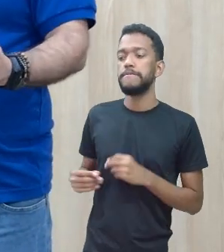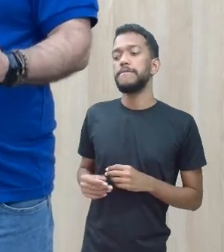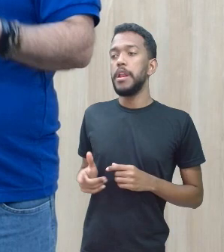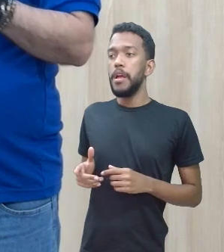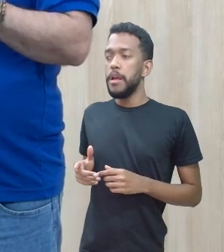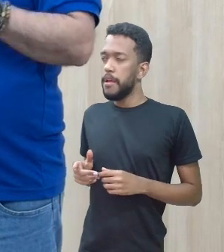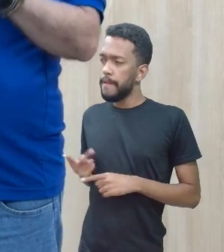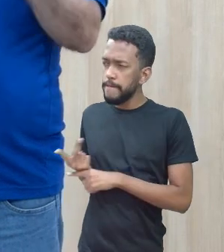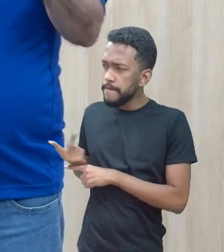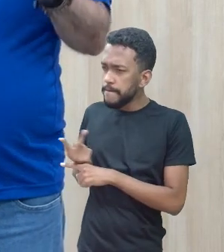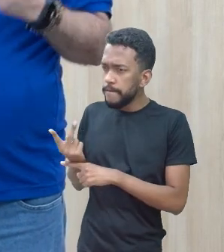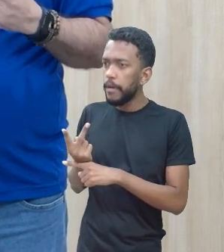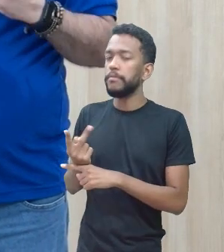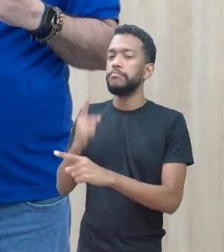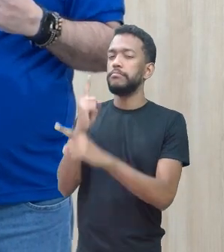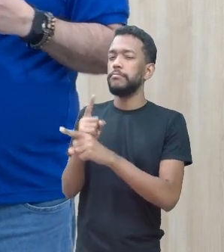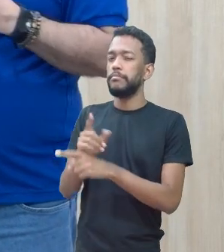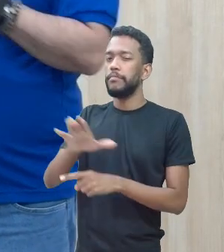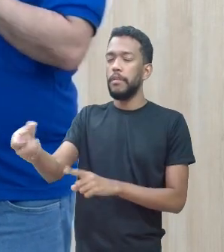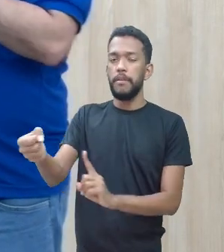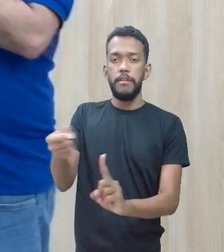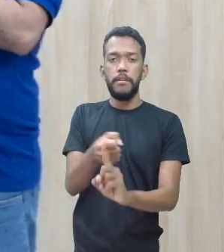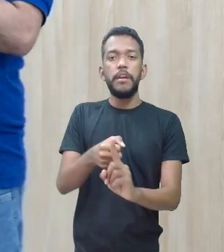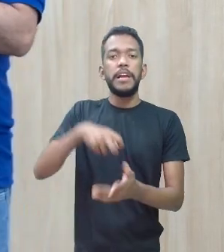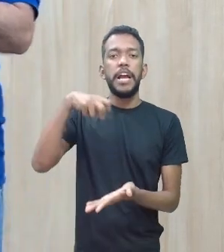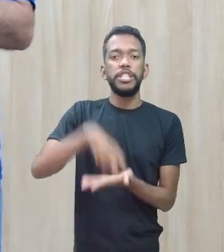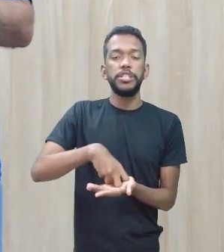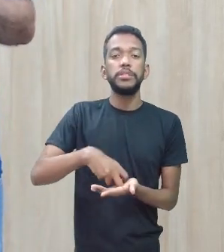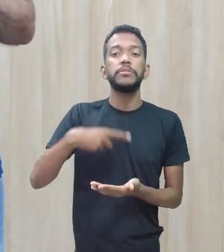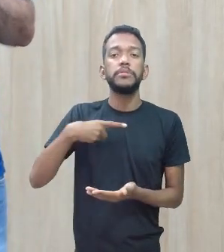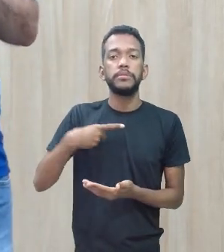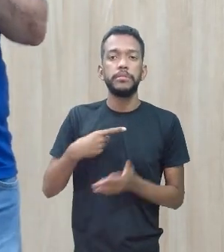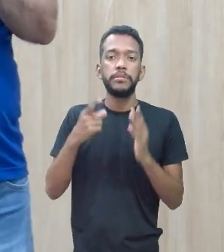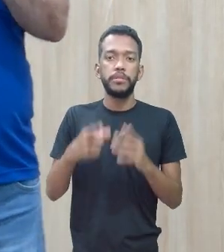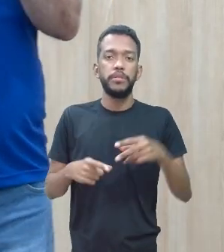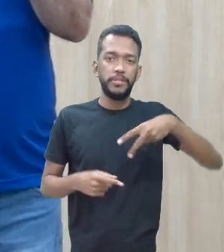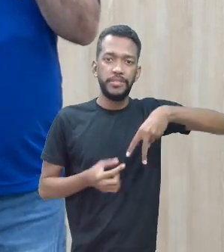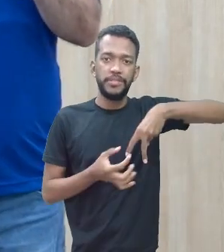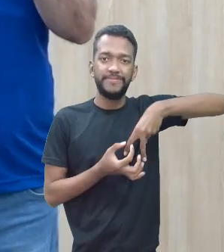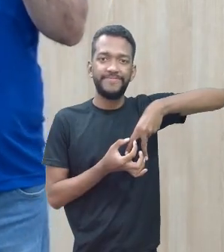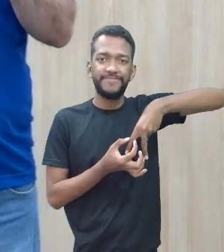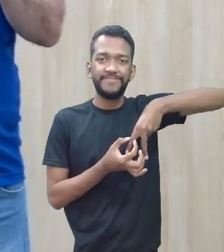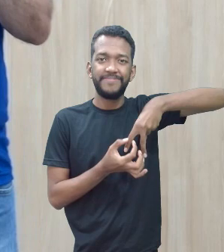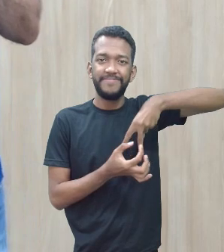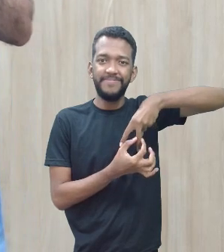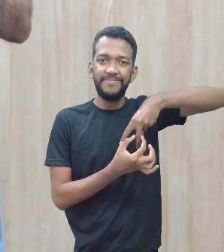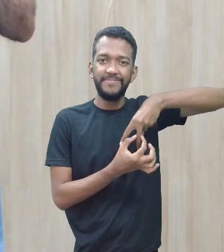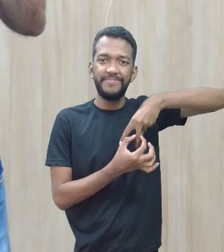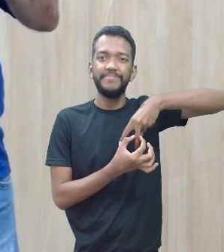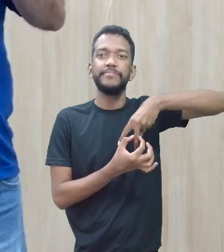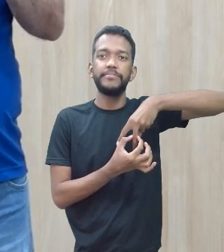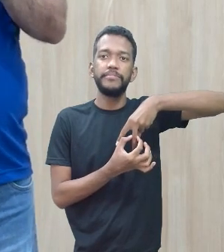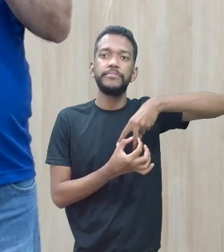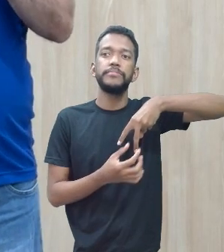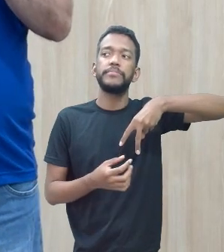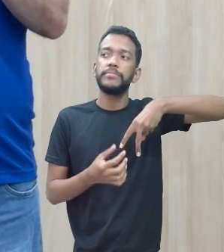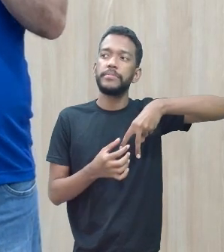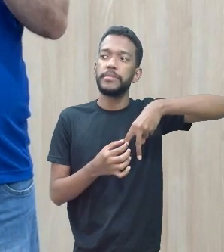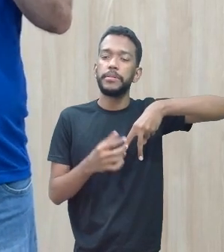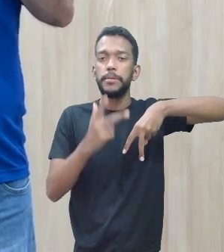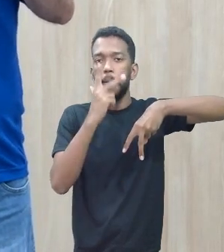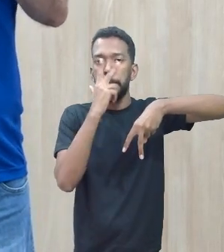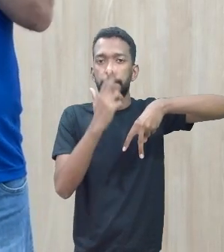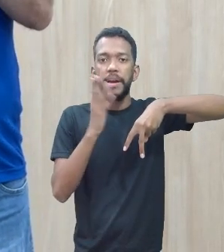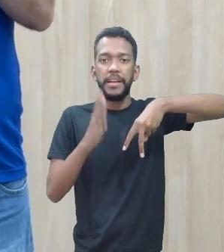castigos. Alguns tinham, por exemplo, né, presos aos seus joelhos, né, uma ferramenta ali que era